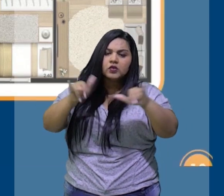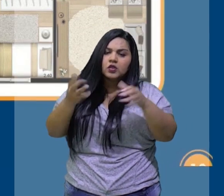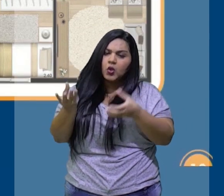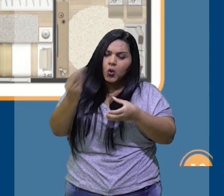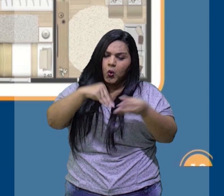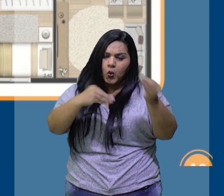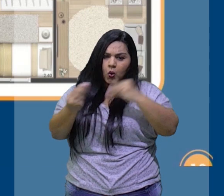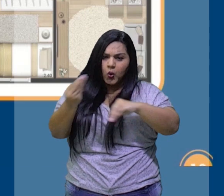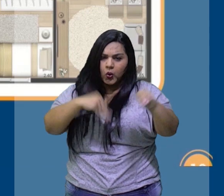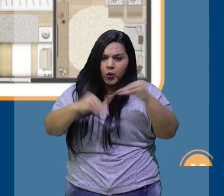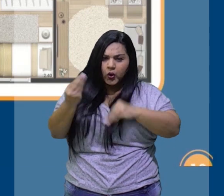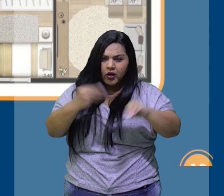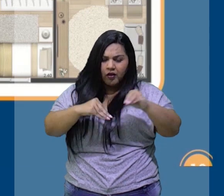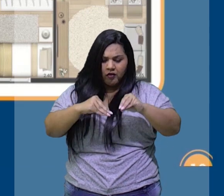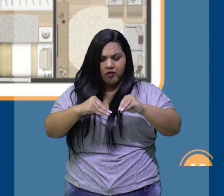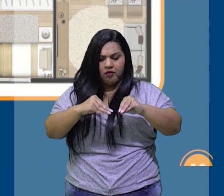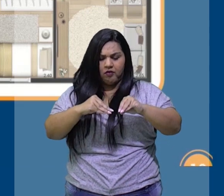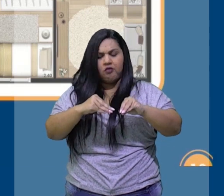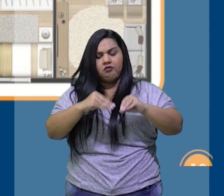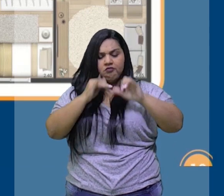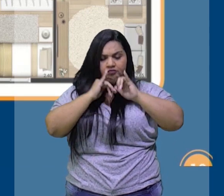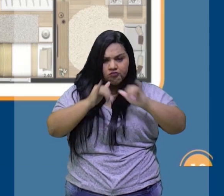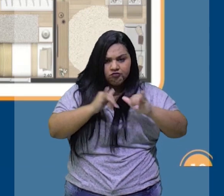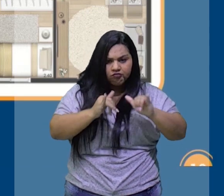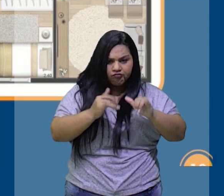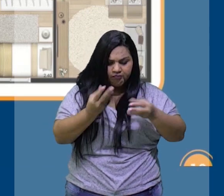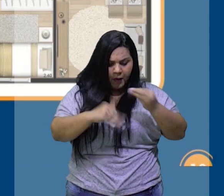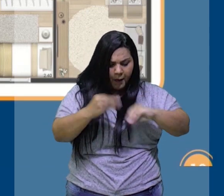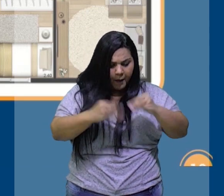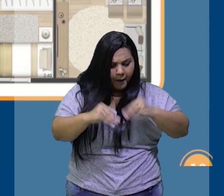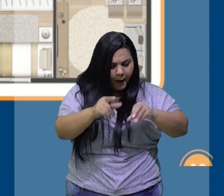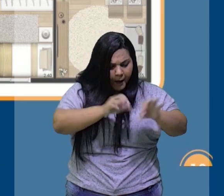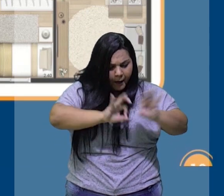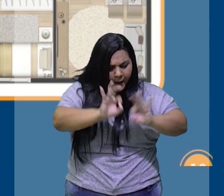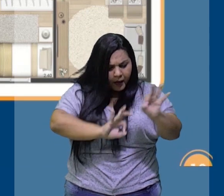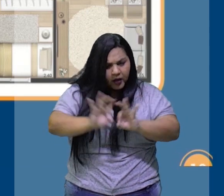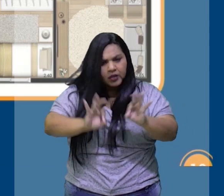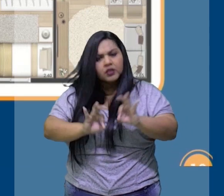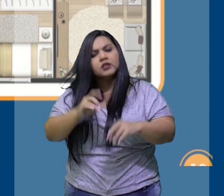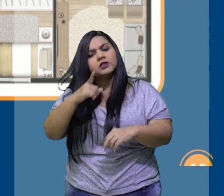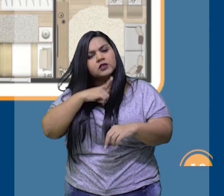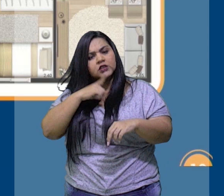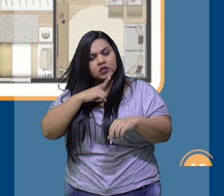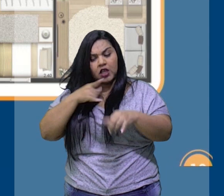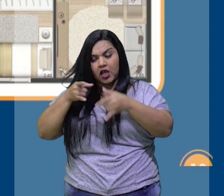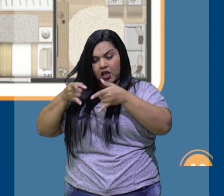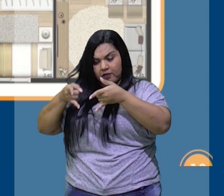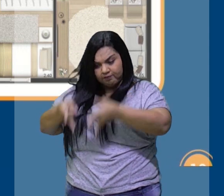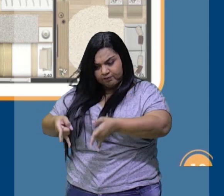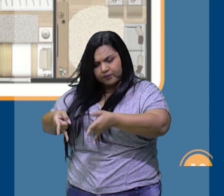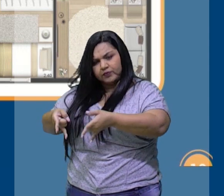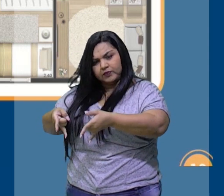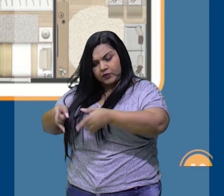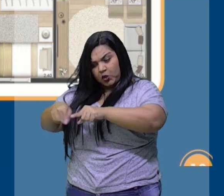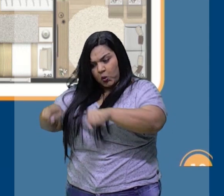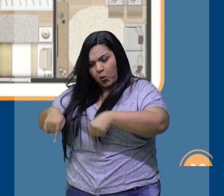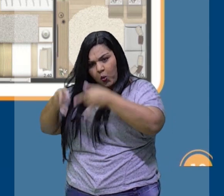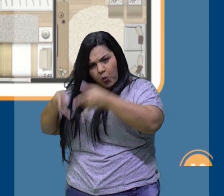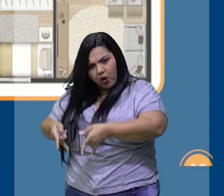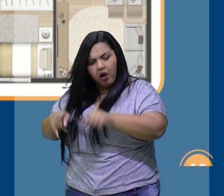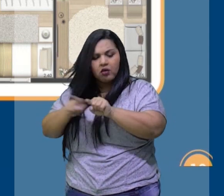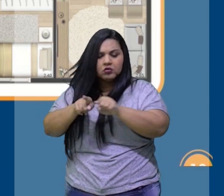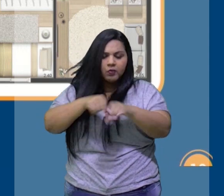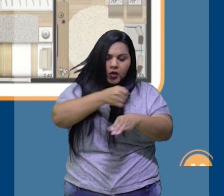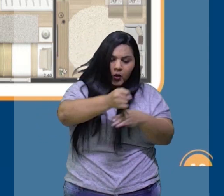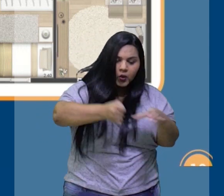planta, né? Que é o caso aí dessa moradia que eu coloquei para vocês, né? A gente tem os quartos, o banheiro, a sala, a cozinha, e